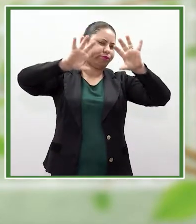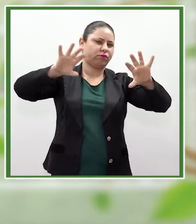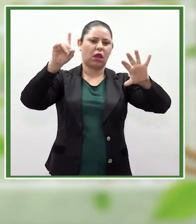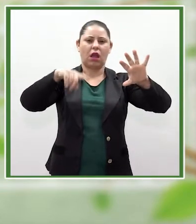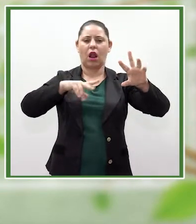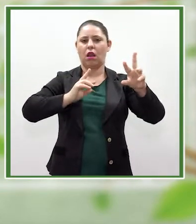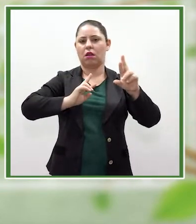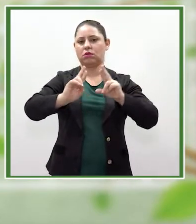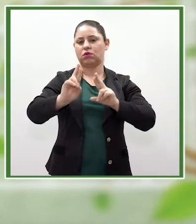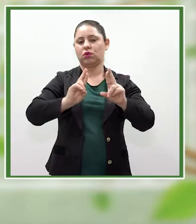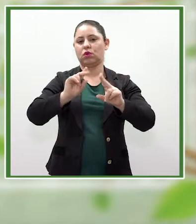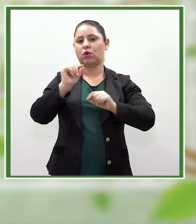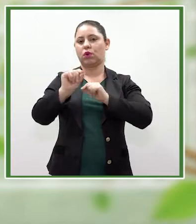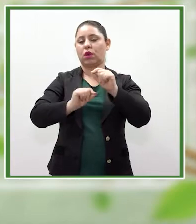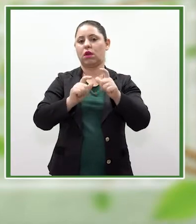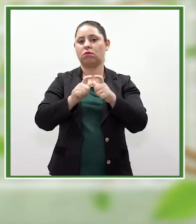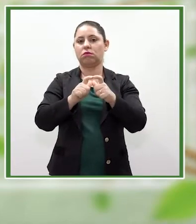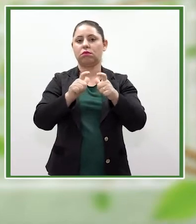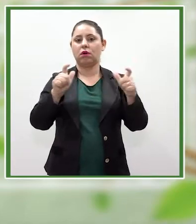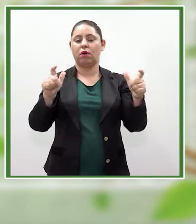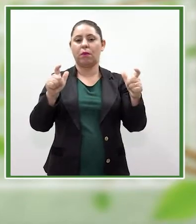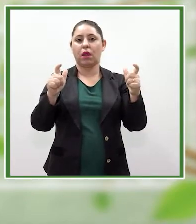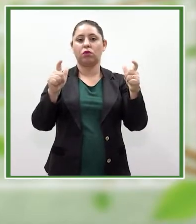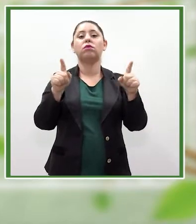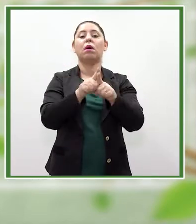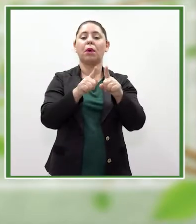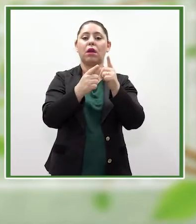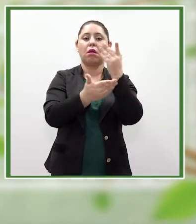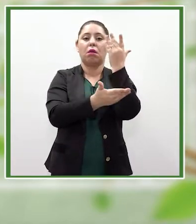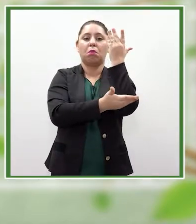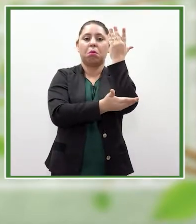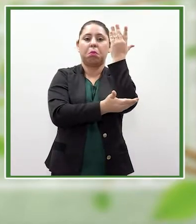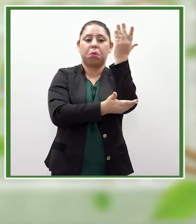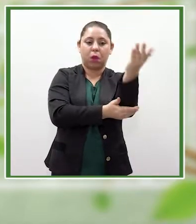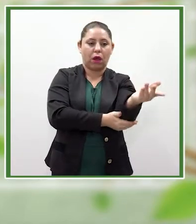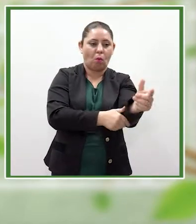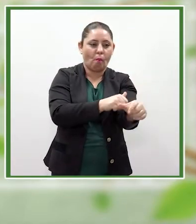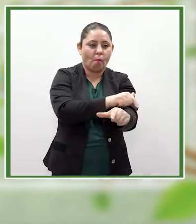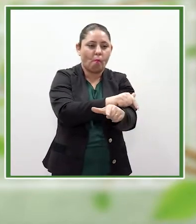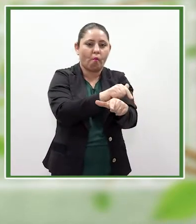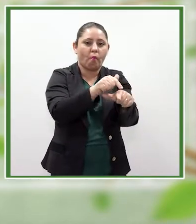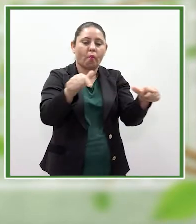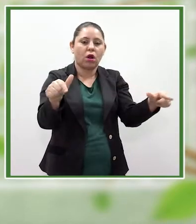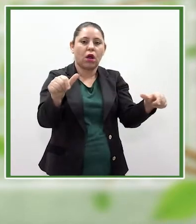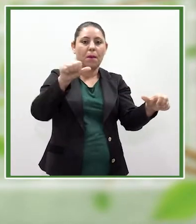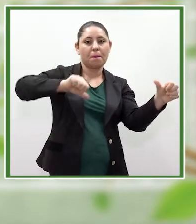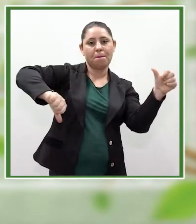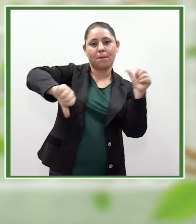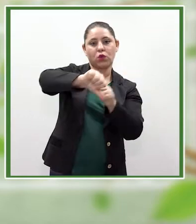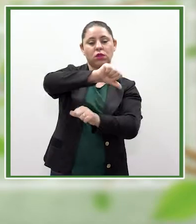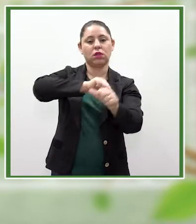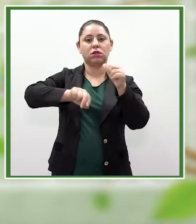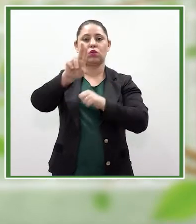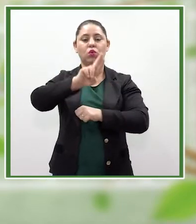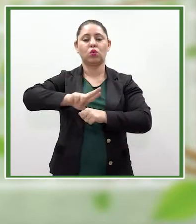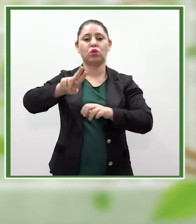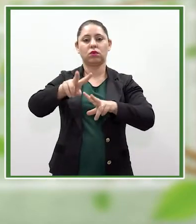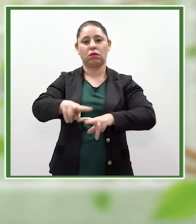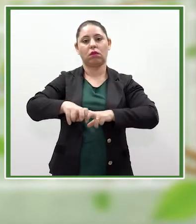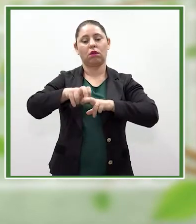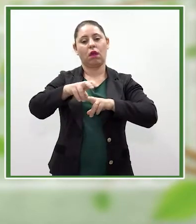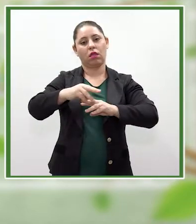como eu disse, veio em 2010 e as taxas foram diminuindo e depois aumentaram de novo. E atualmente nós